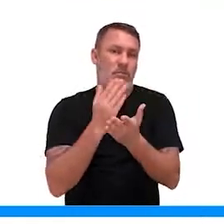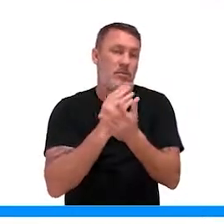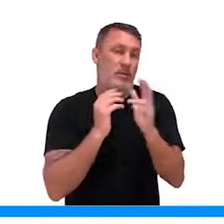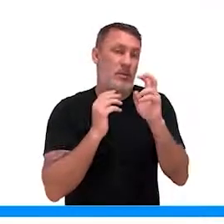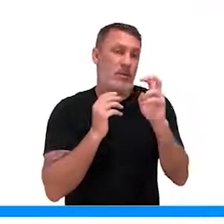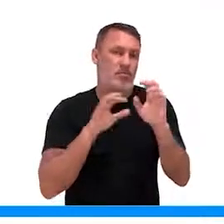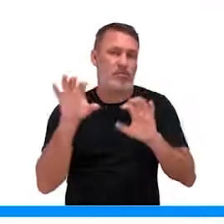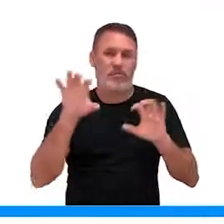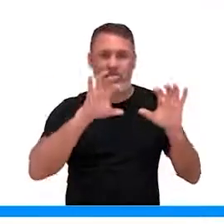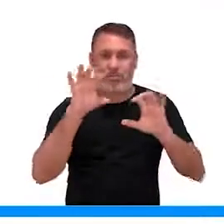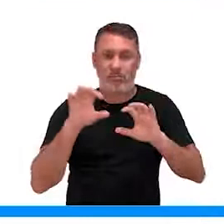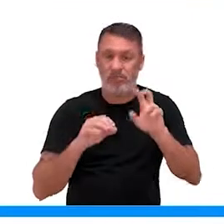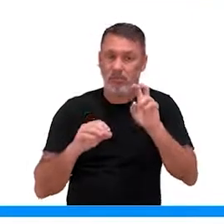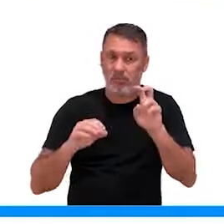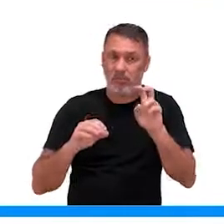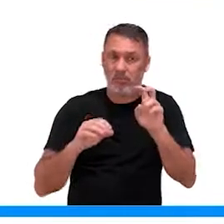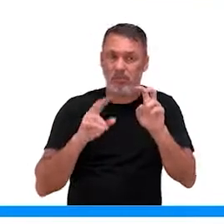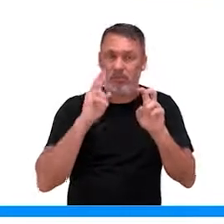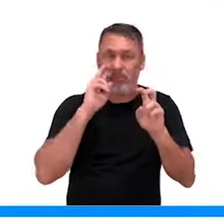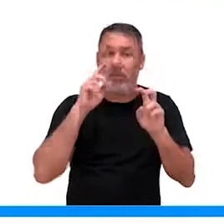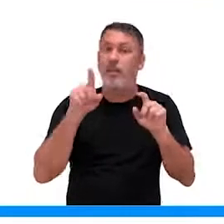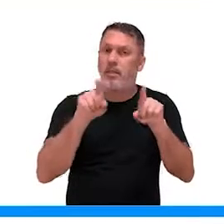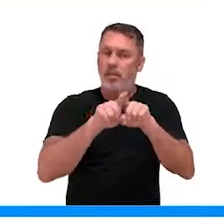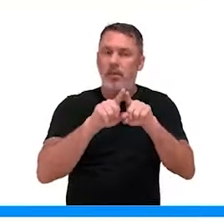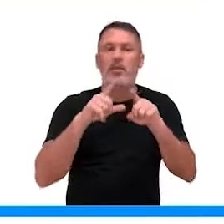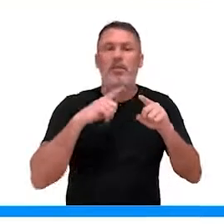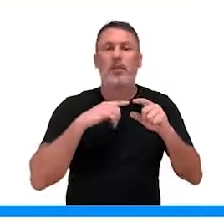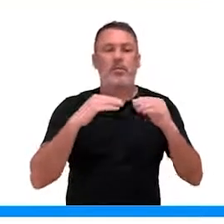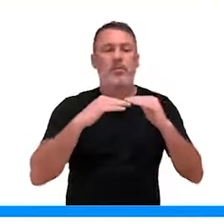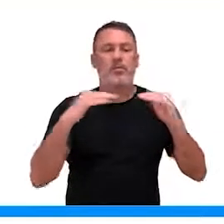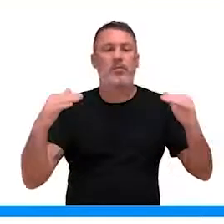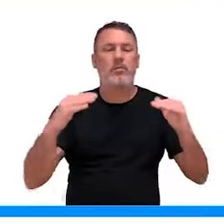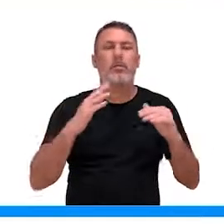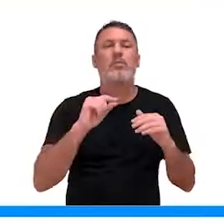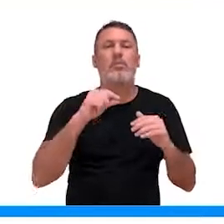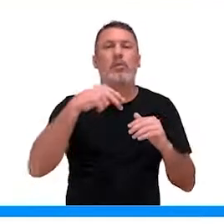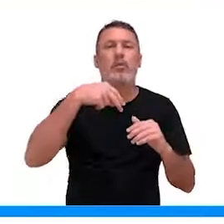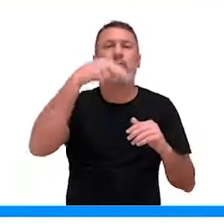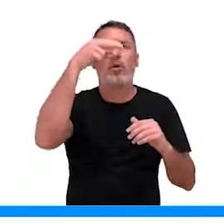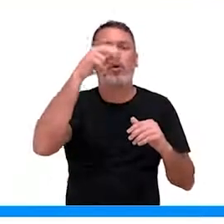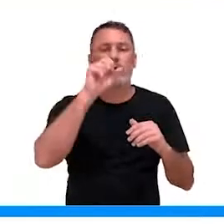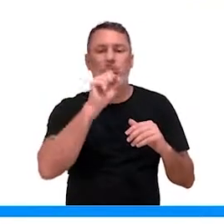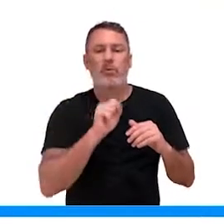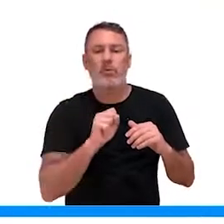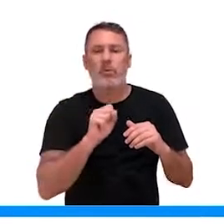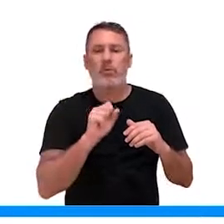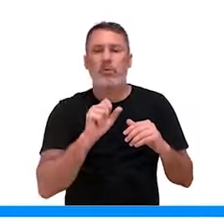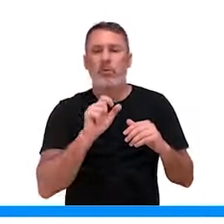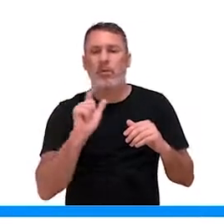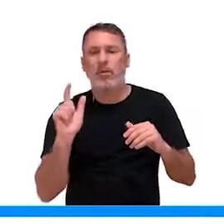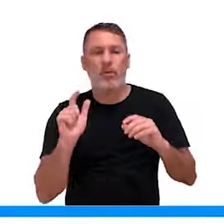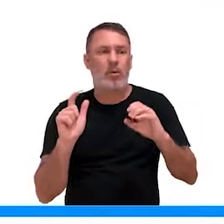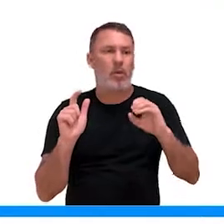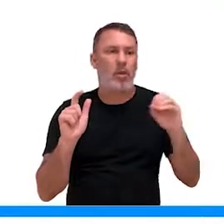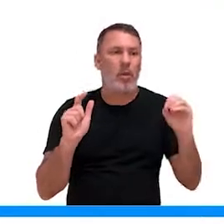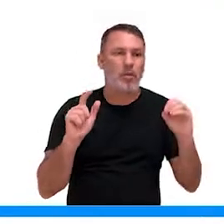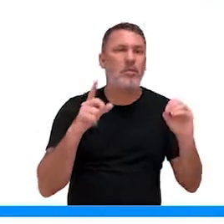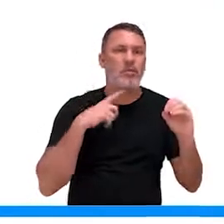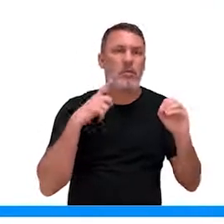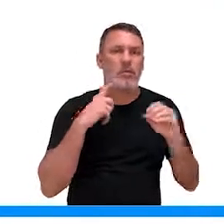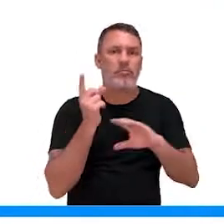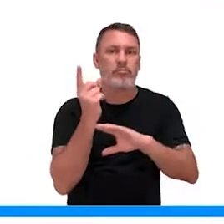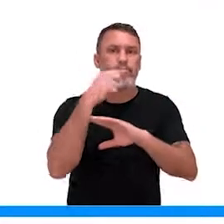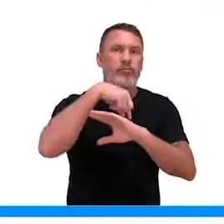né? Com base em pontos cardeais e pontos colaterais,